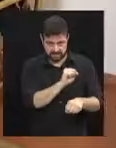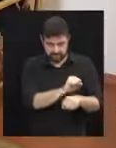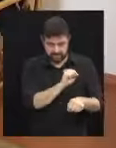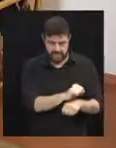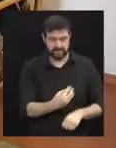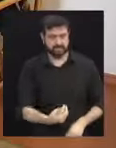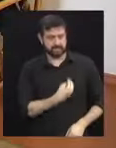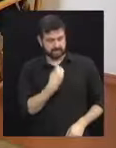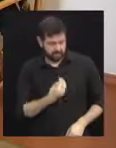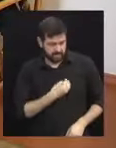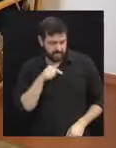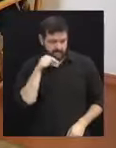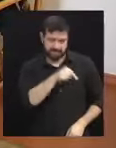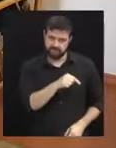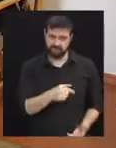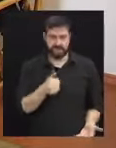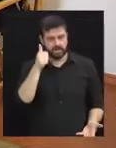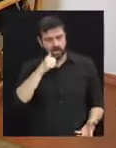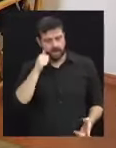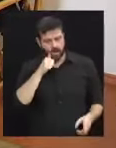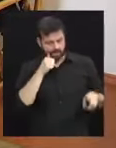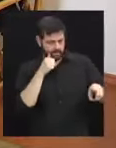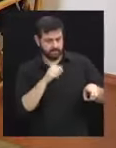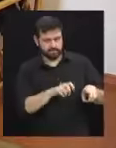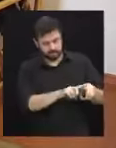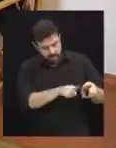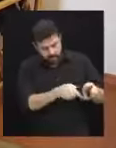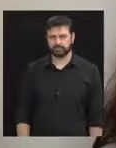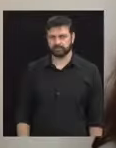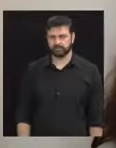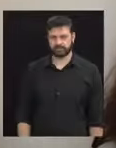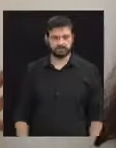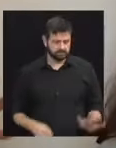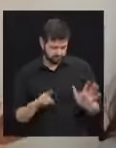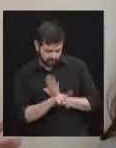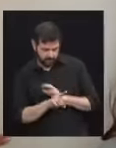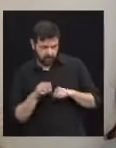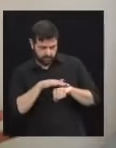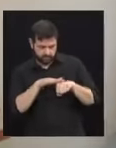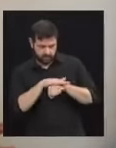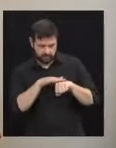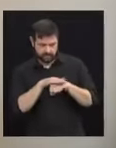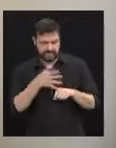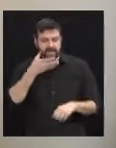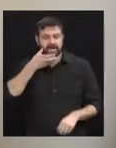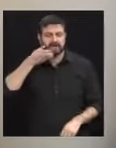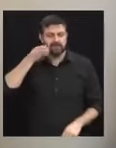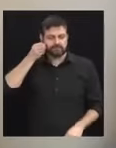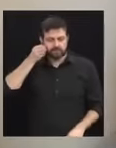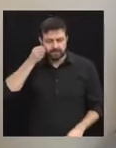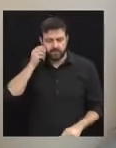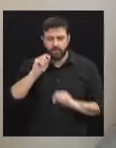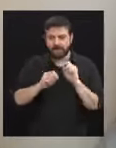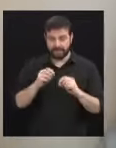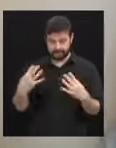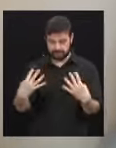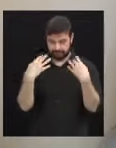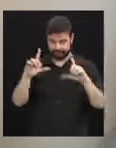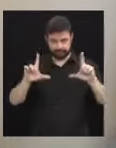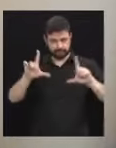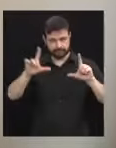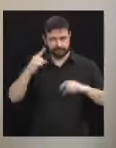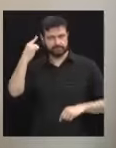bem. Ser respeitada, né? Ser respeitada como um ser humano, exatamente. E vamos falar um pouquinho de adoção. Para quem está em casa nos